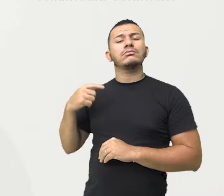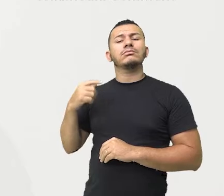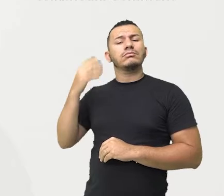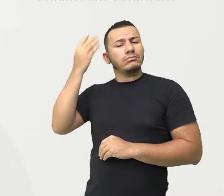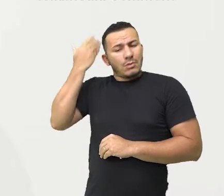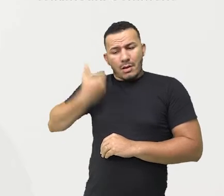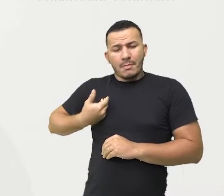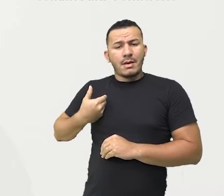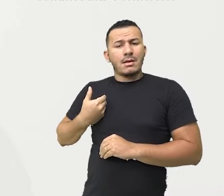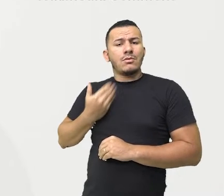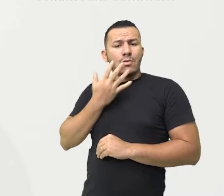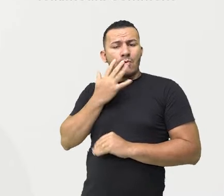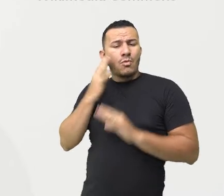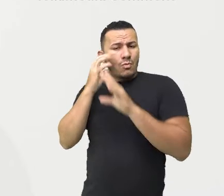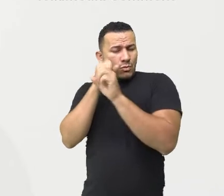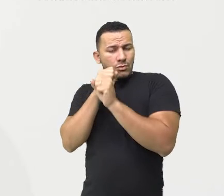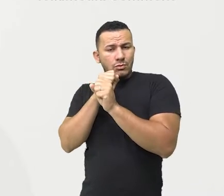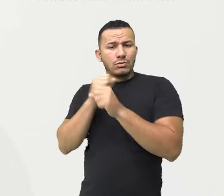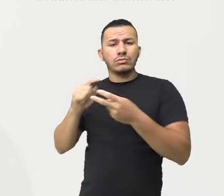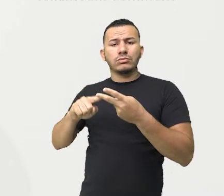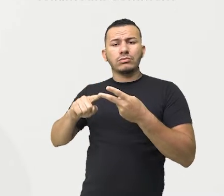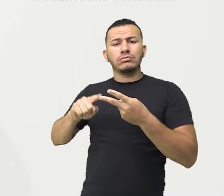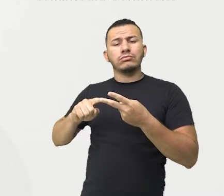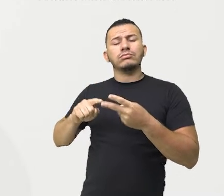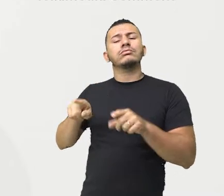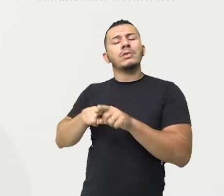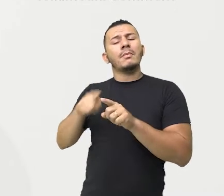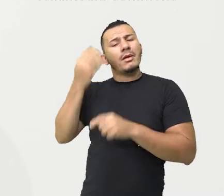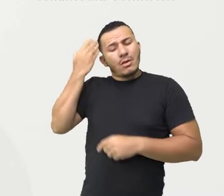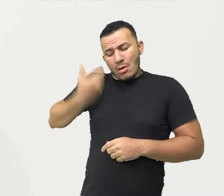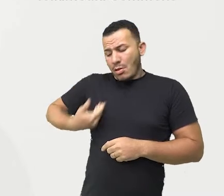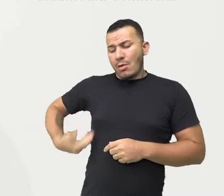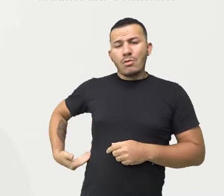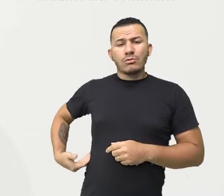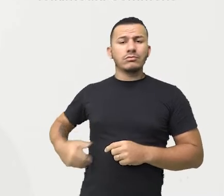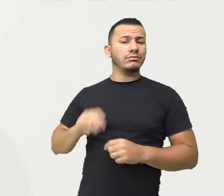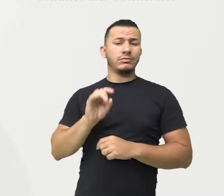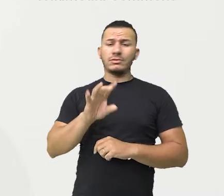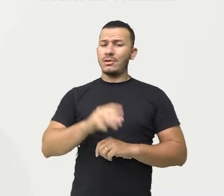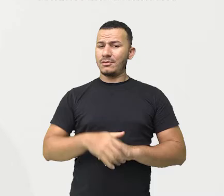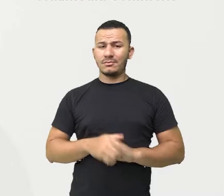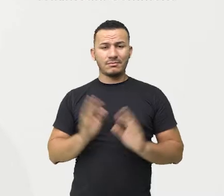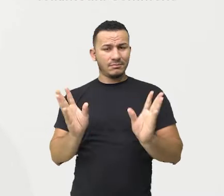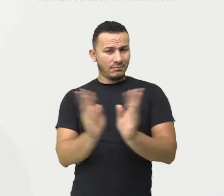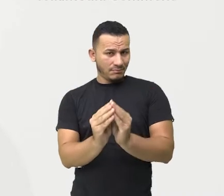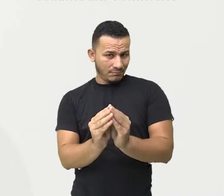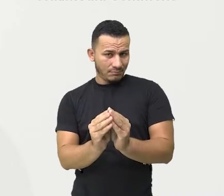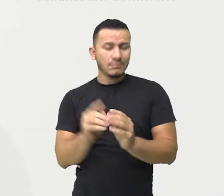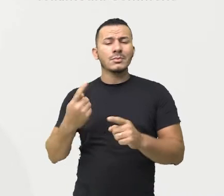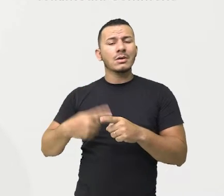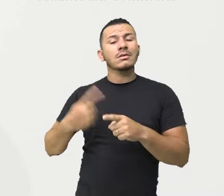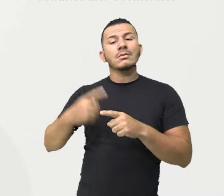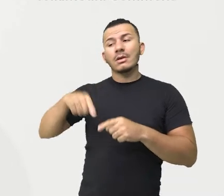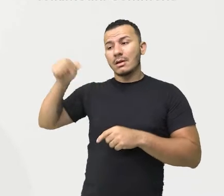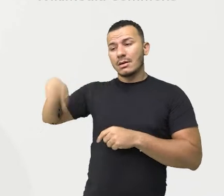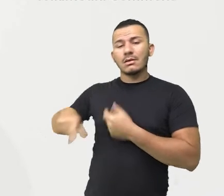longos. Apenas isso. Porque é apenas o que os olhos dele veem. É